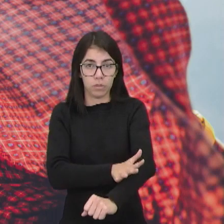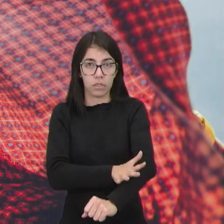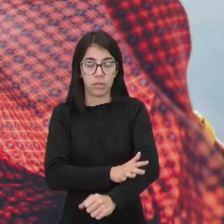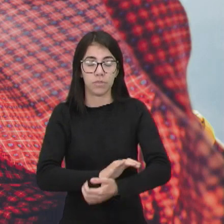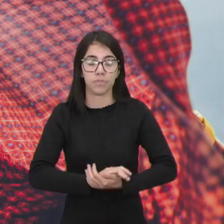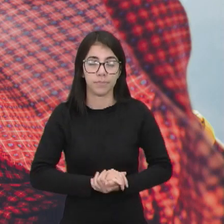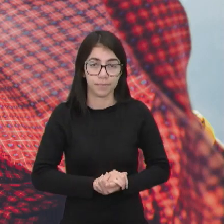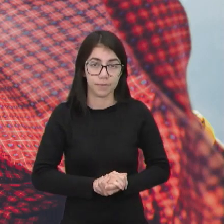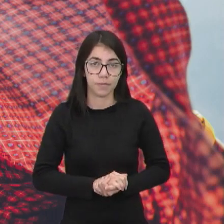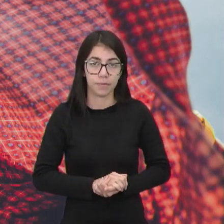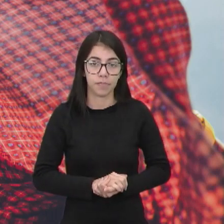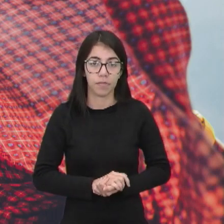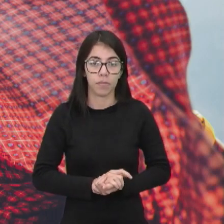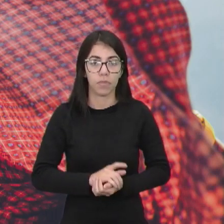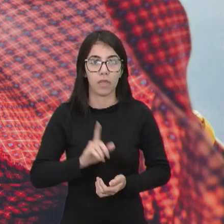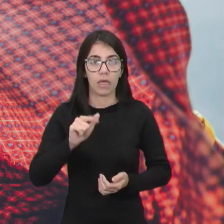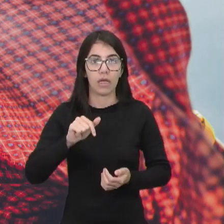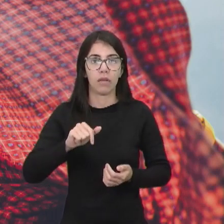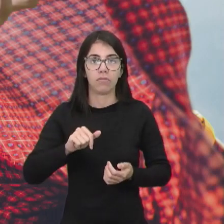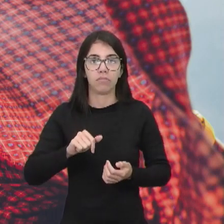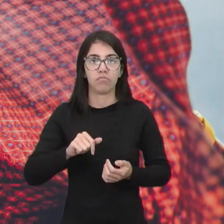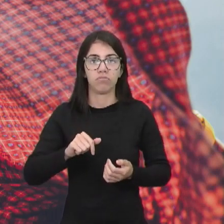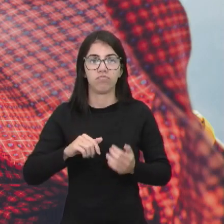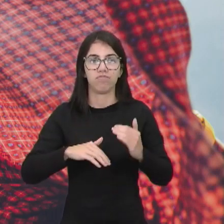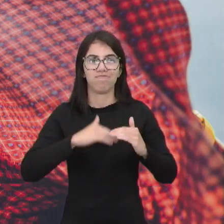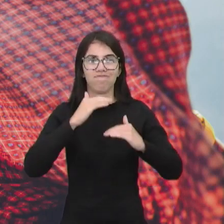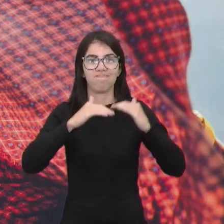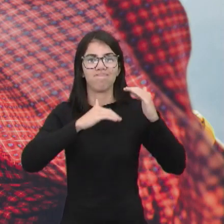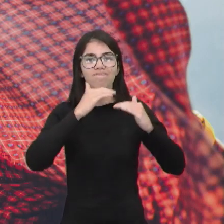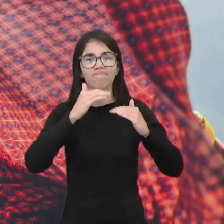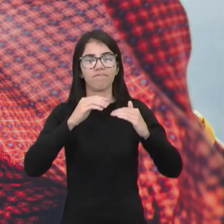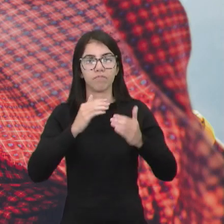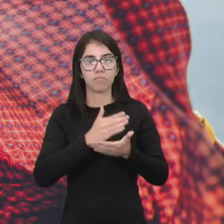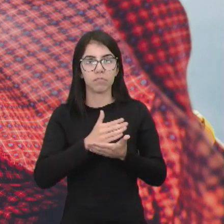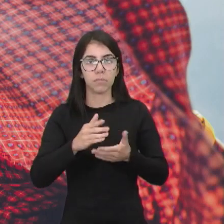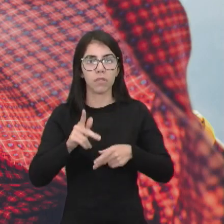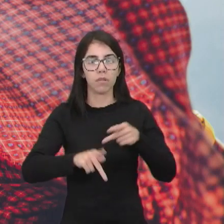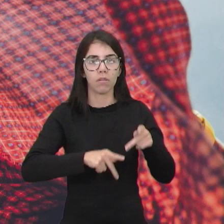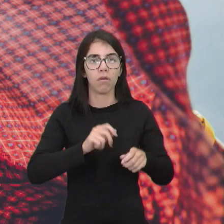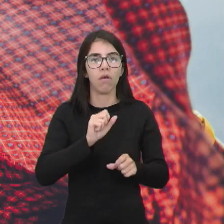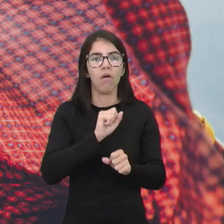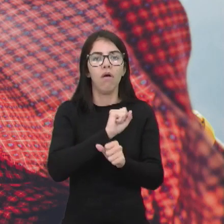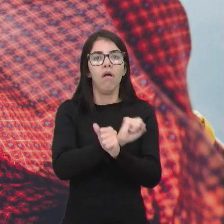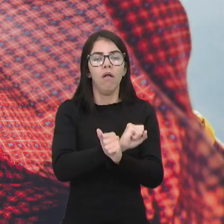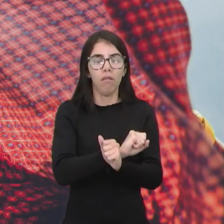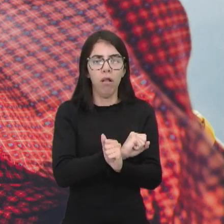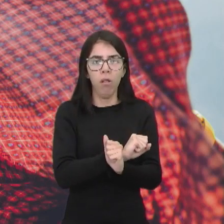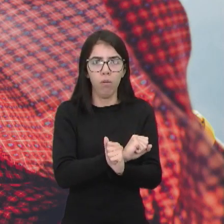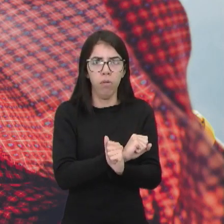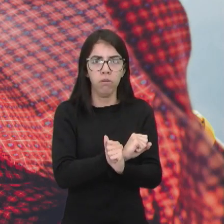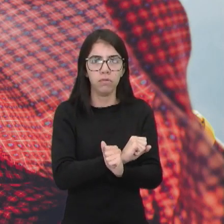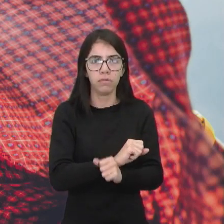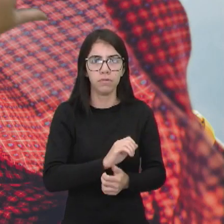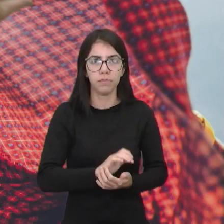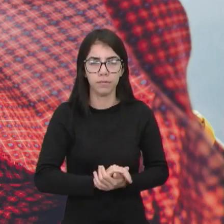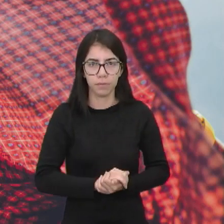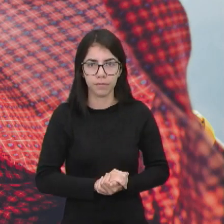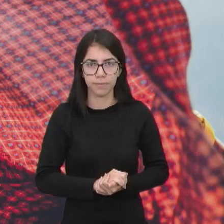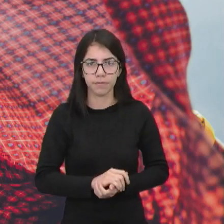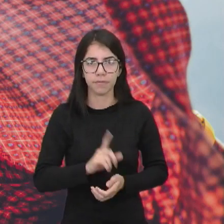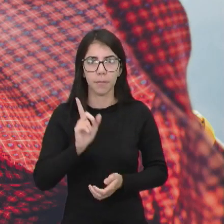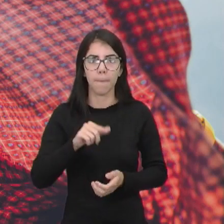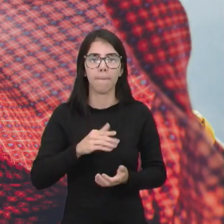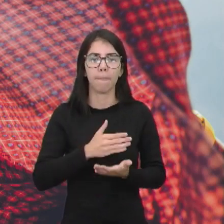às alturas aí, né, começando então a escravizar esses povos tal, e levando eles para a América, então eles